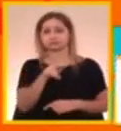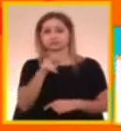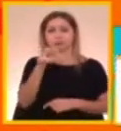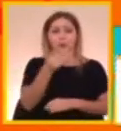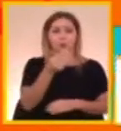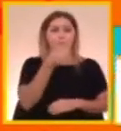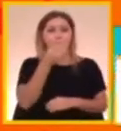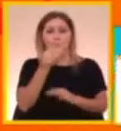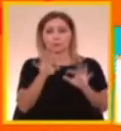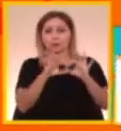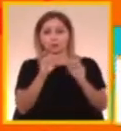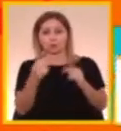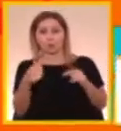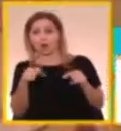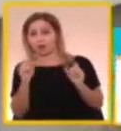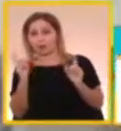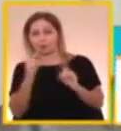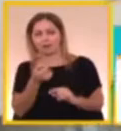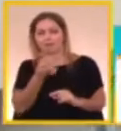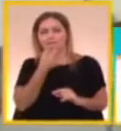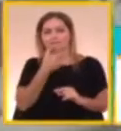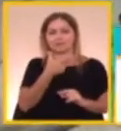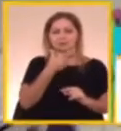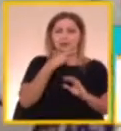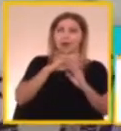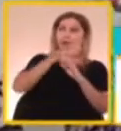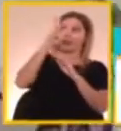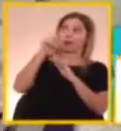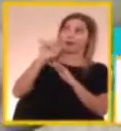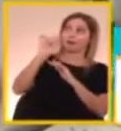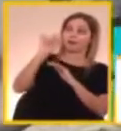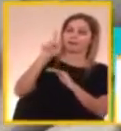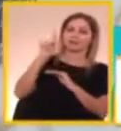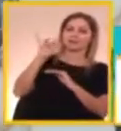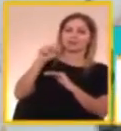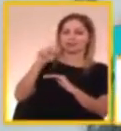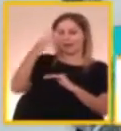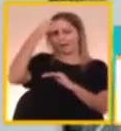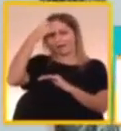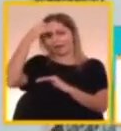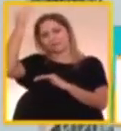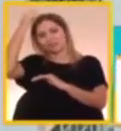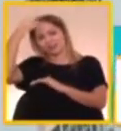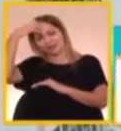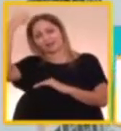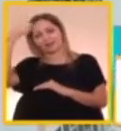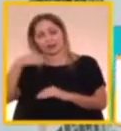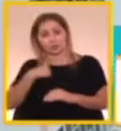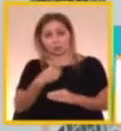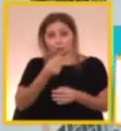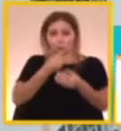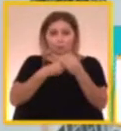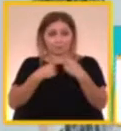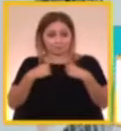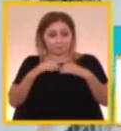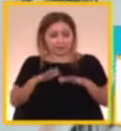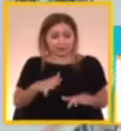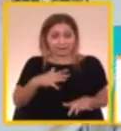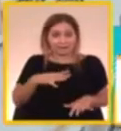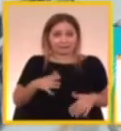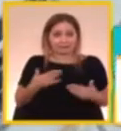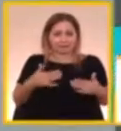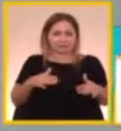há igual. Feijoada transmontana aqui de Vila Real. Queria parar de comer, isto ainda dá